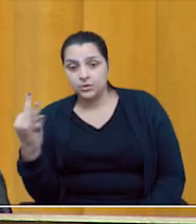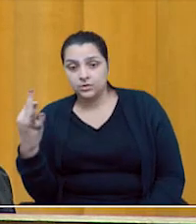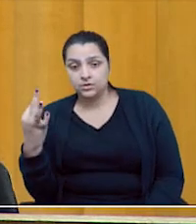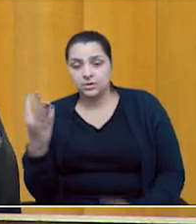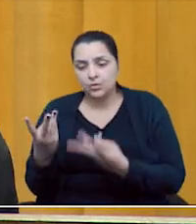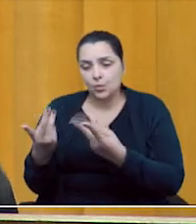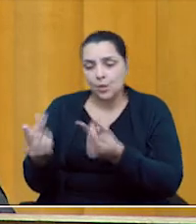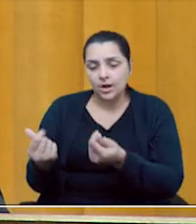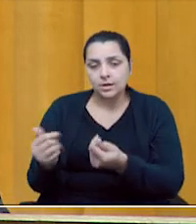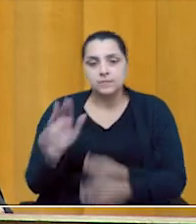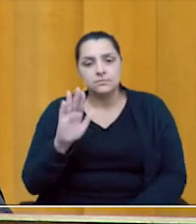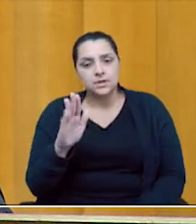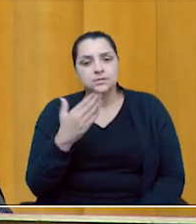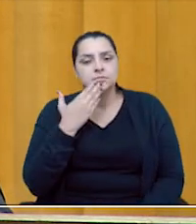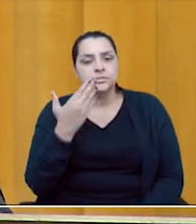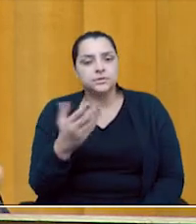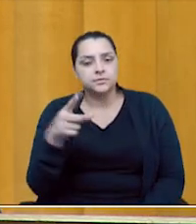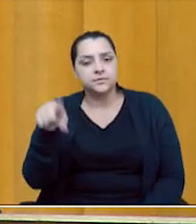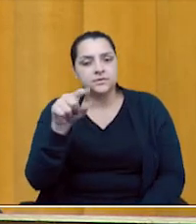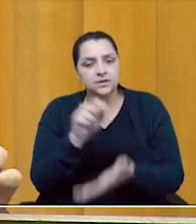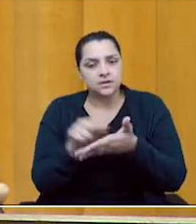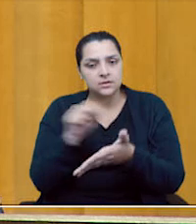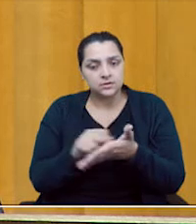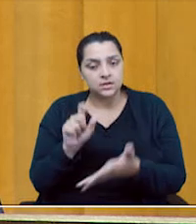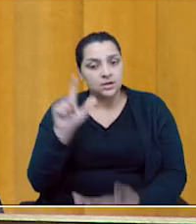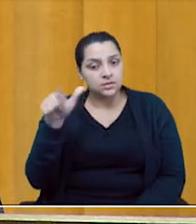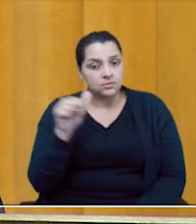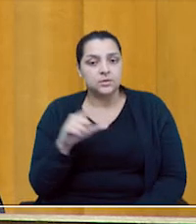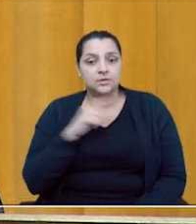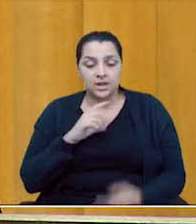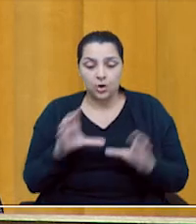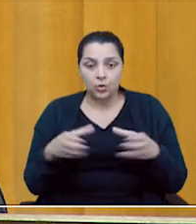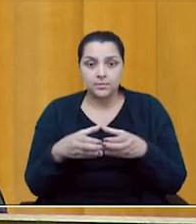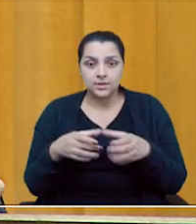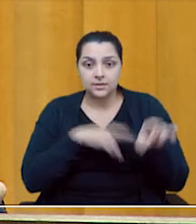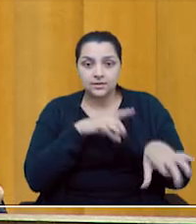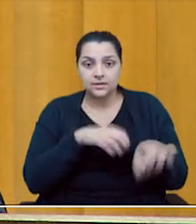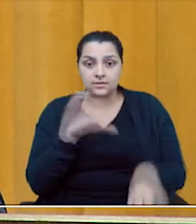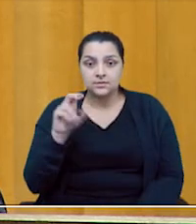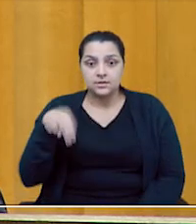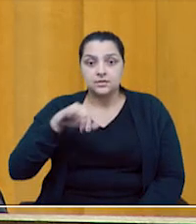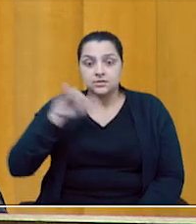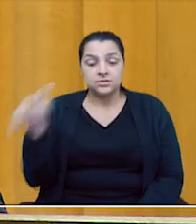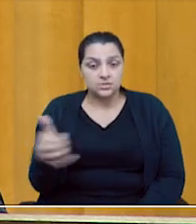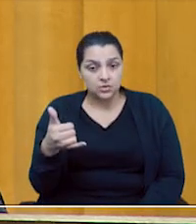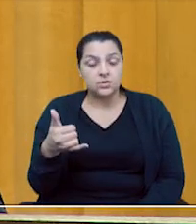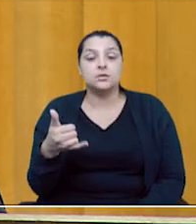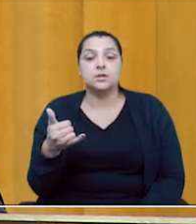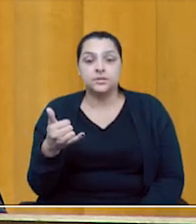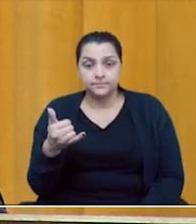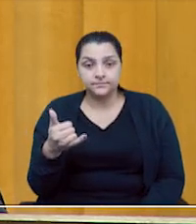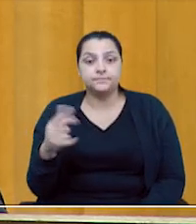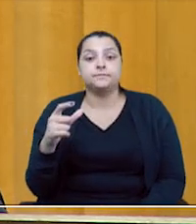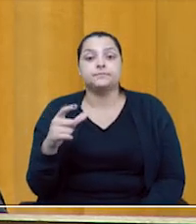vou pedir para os senhores anotarem e olharem lá depois. Existe um comitê técnico criado pelo CNJ por tempo indeterminado, transitoriamente desde o